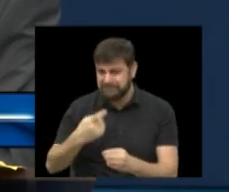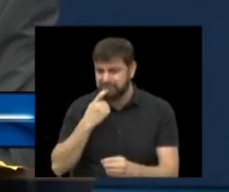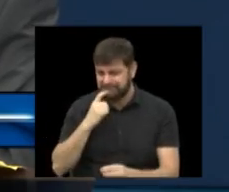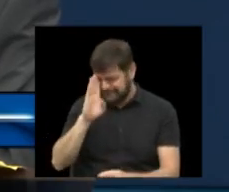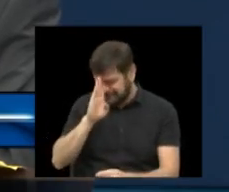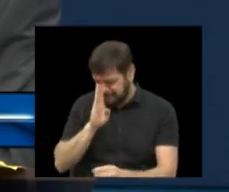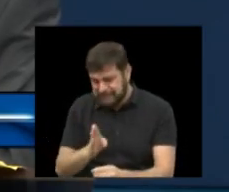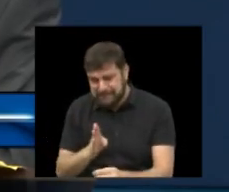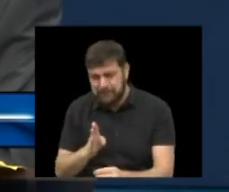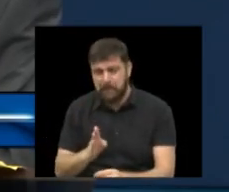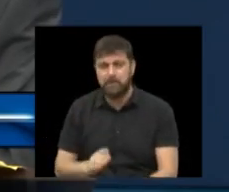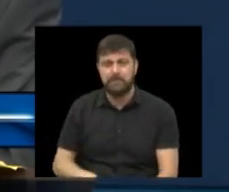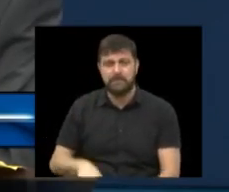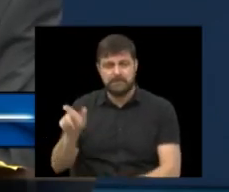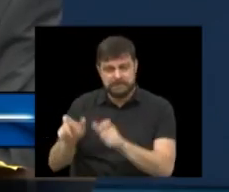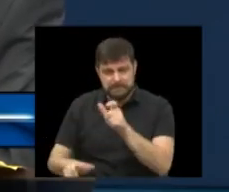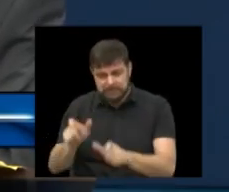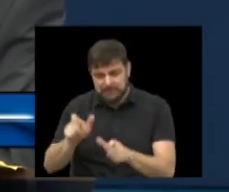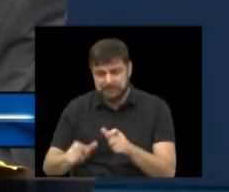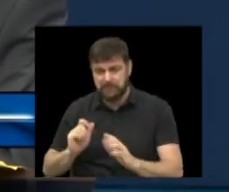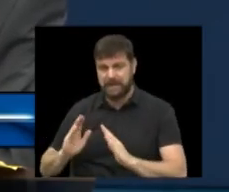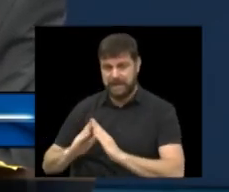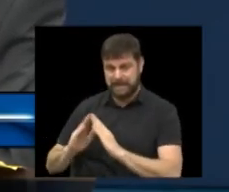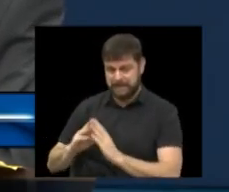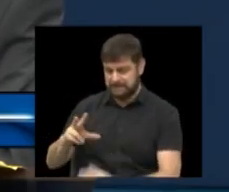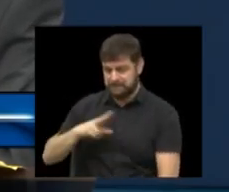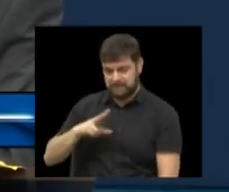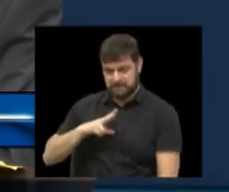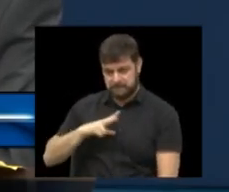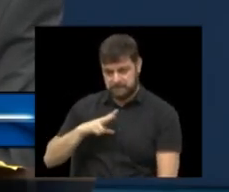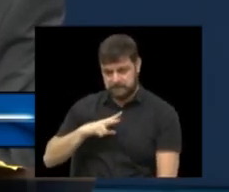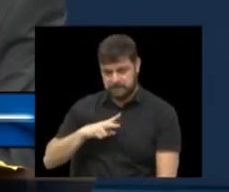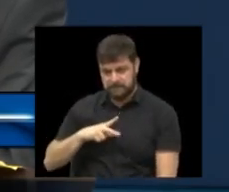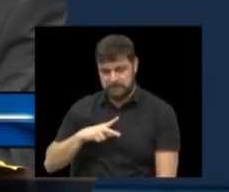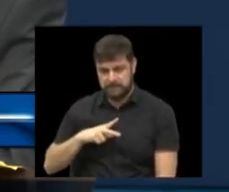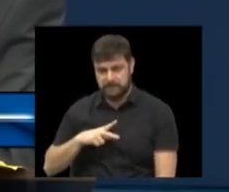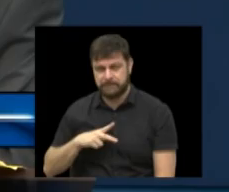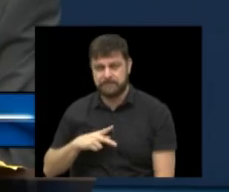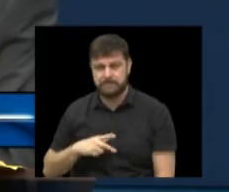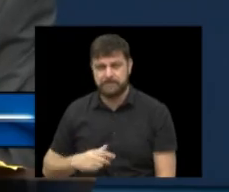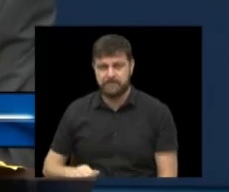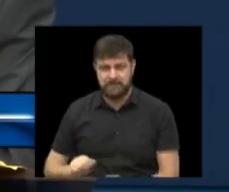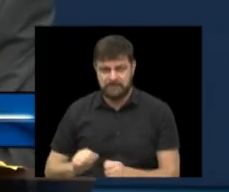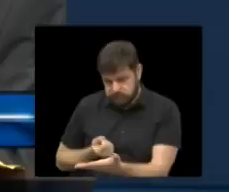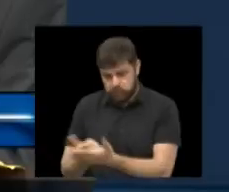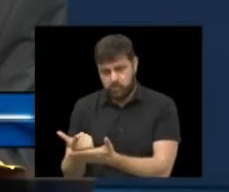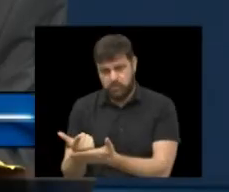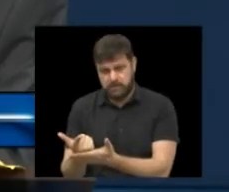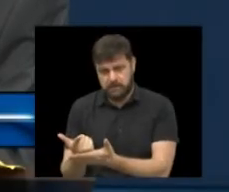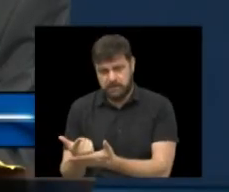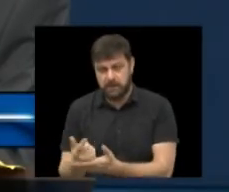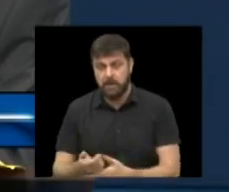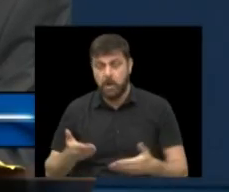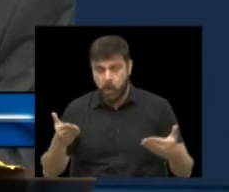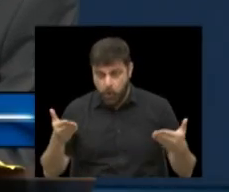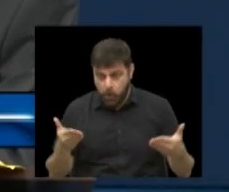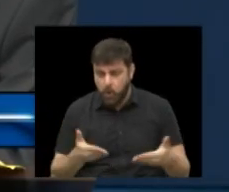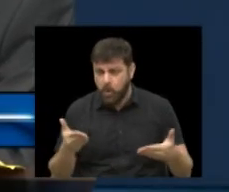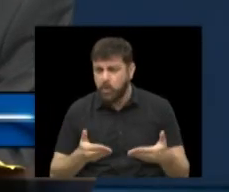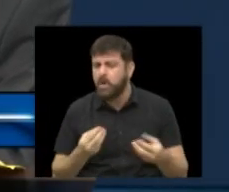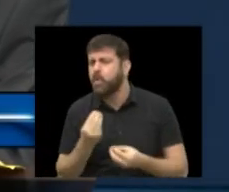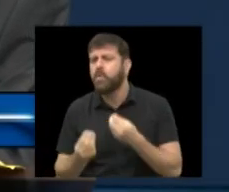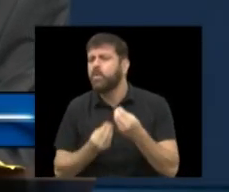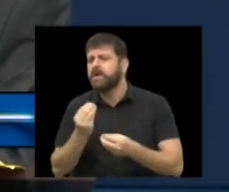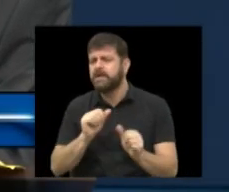os cidadãos que estão adquirindo a casa própria via imóveis da Coab. Hoje, como está?